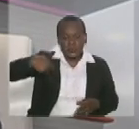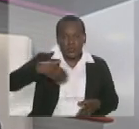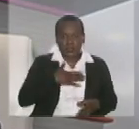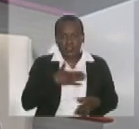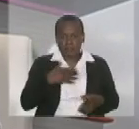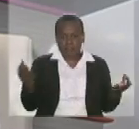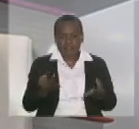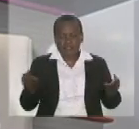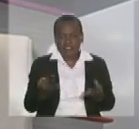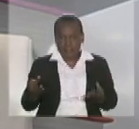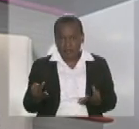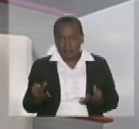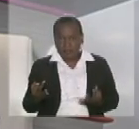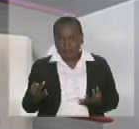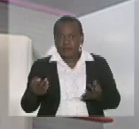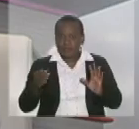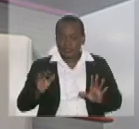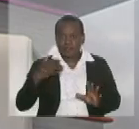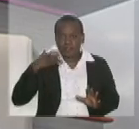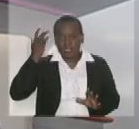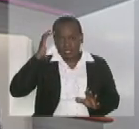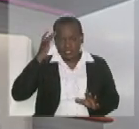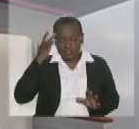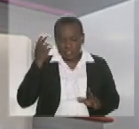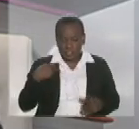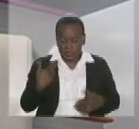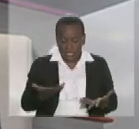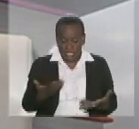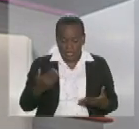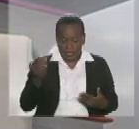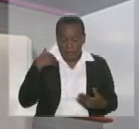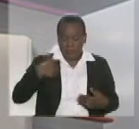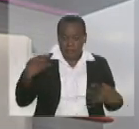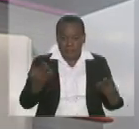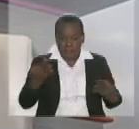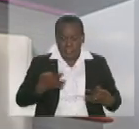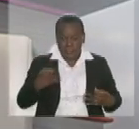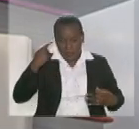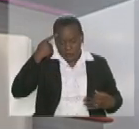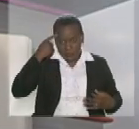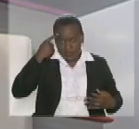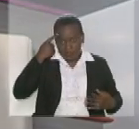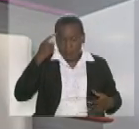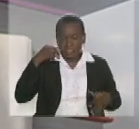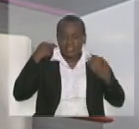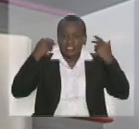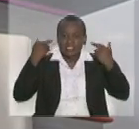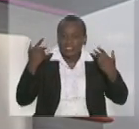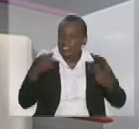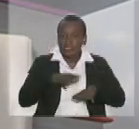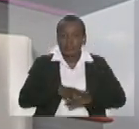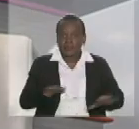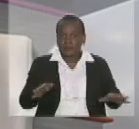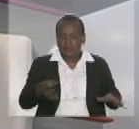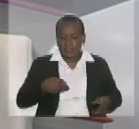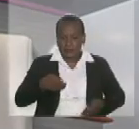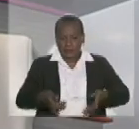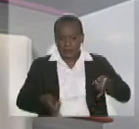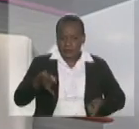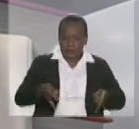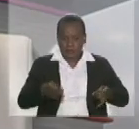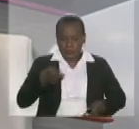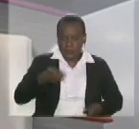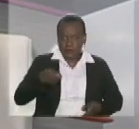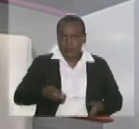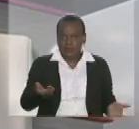cobrança minha mesmo de um perfeccionismo. Eu acho que com uma busca de um perfeccionismo, eu fui deixando de ser natural, sabe? Eu fui deixando de